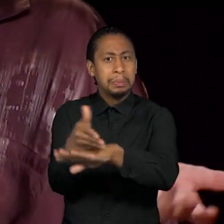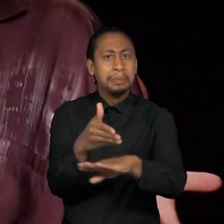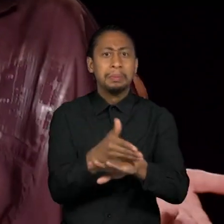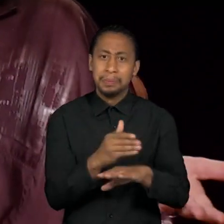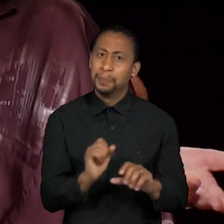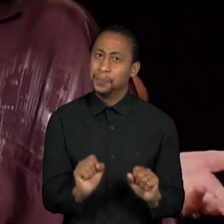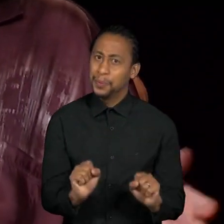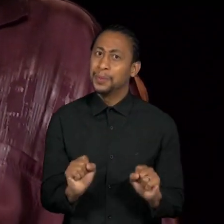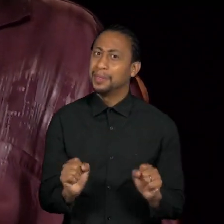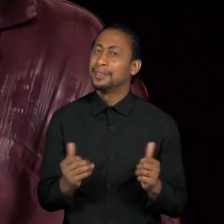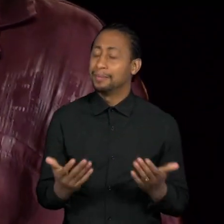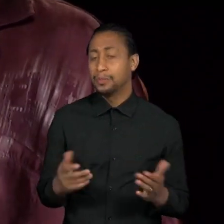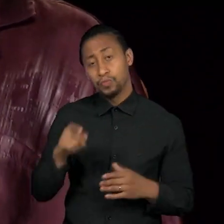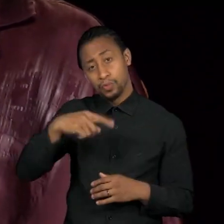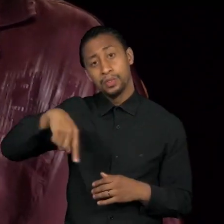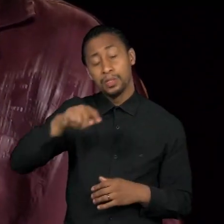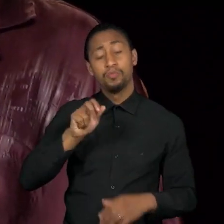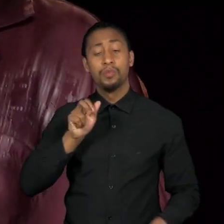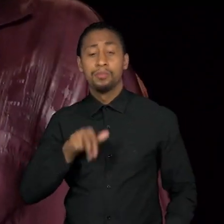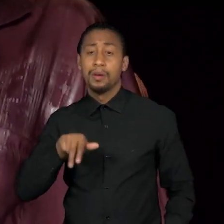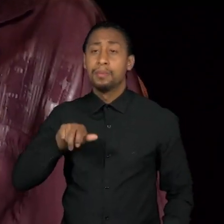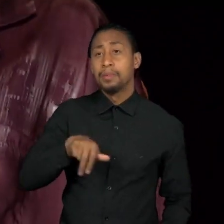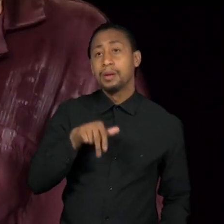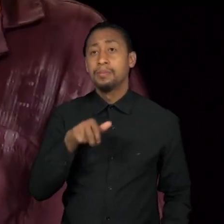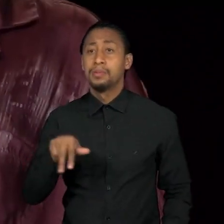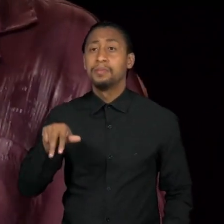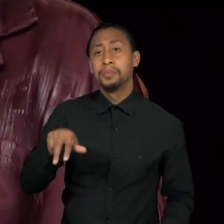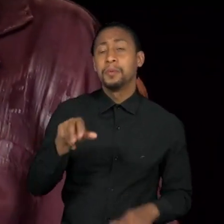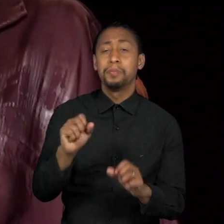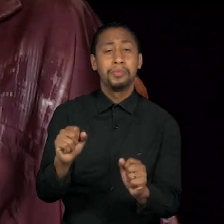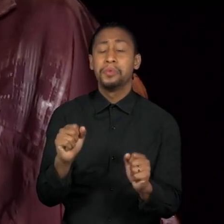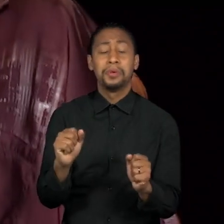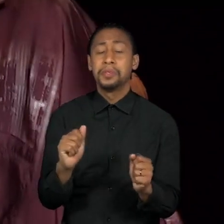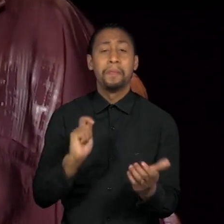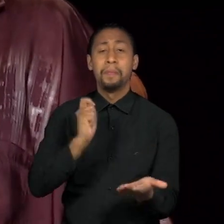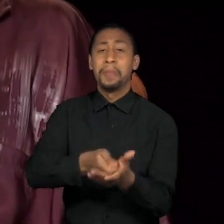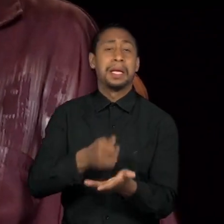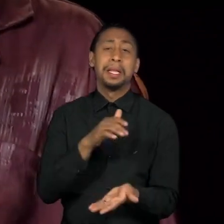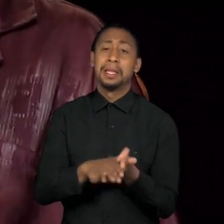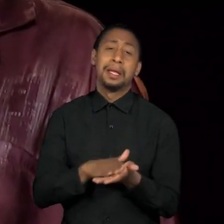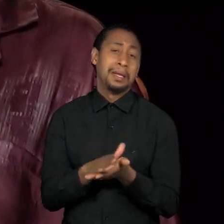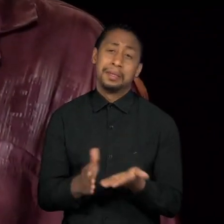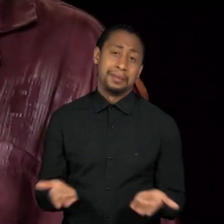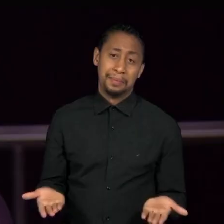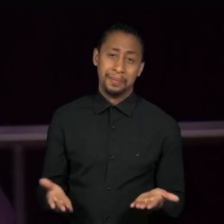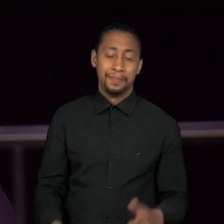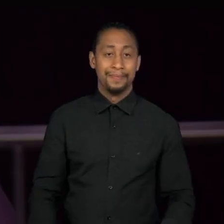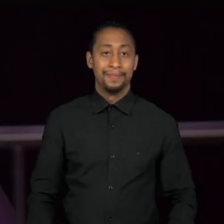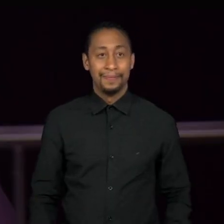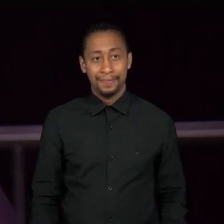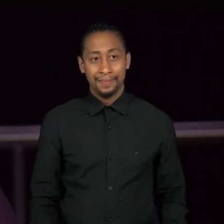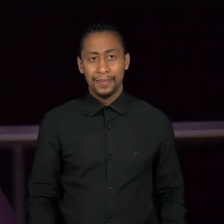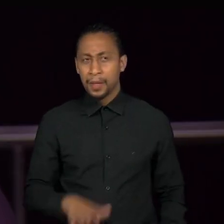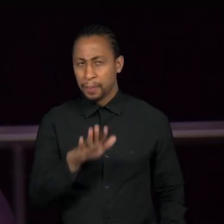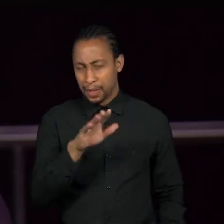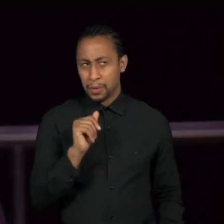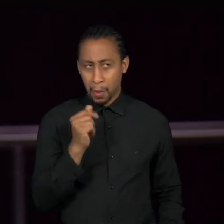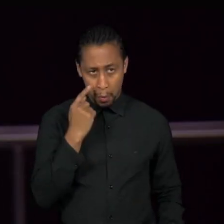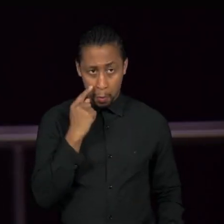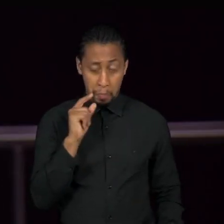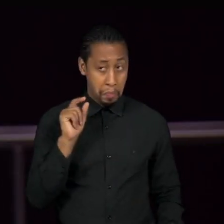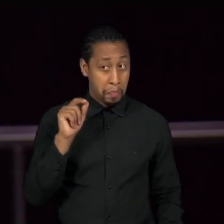para cá, se for a pé, né? E sem gastar um tostão, se quiser. Sim. Agora, um passarinho me